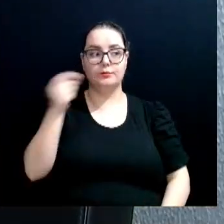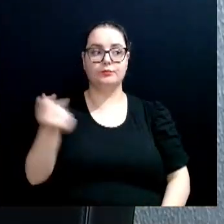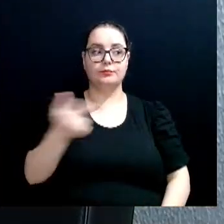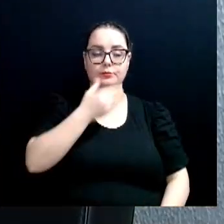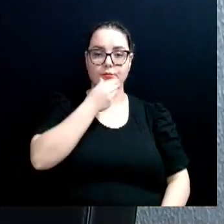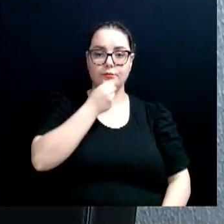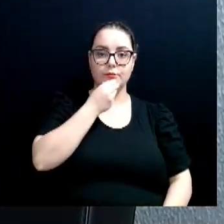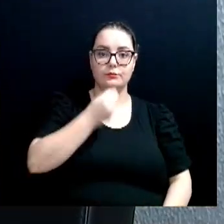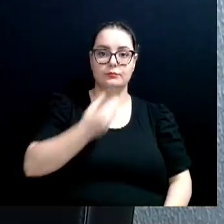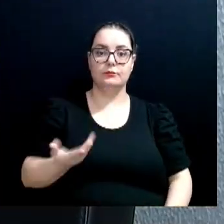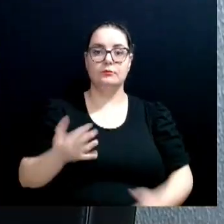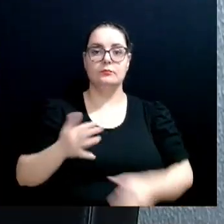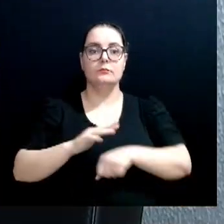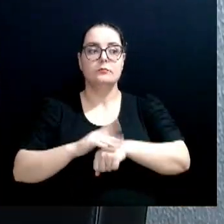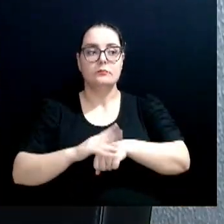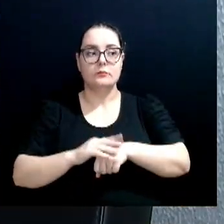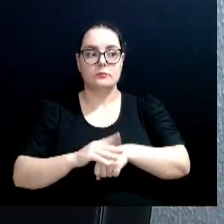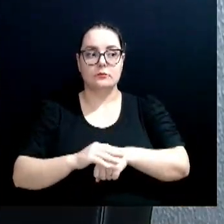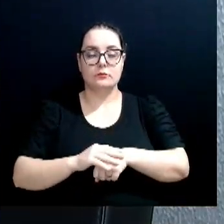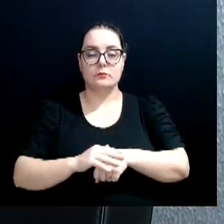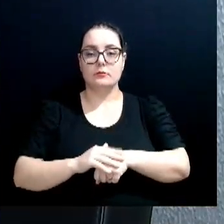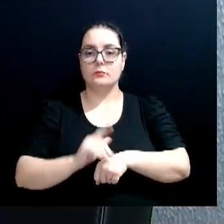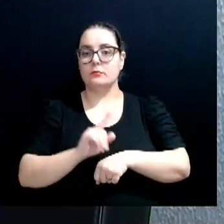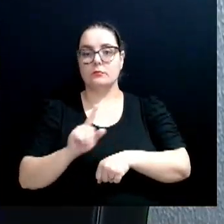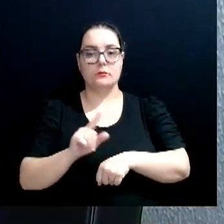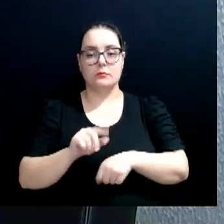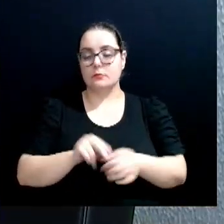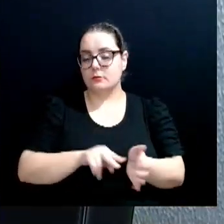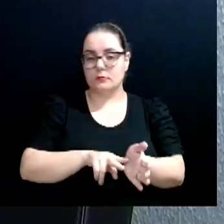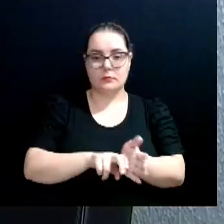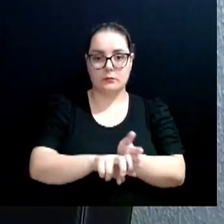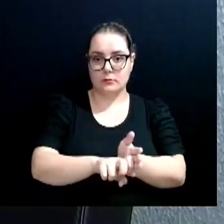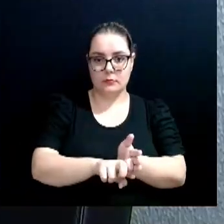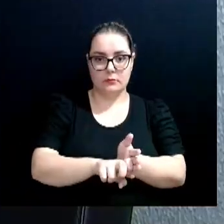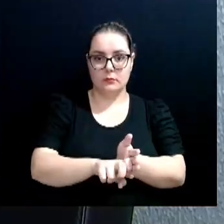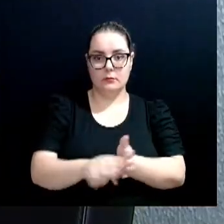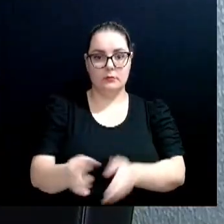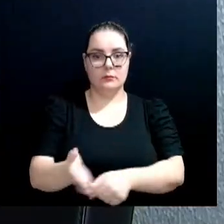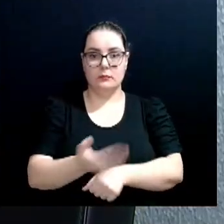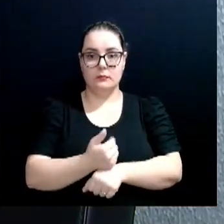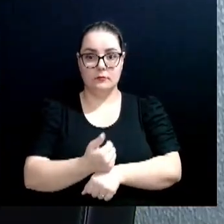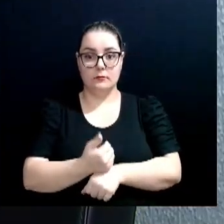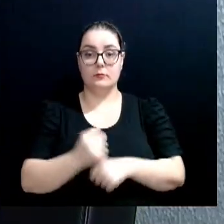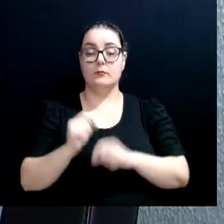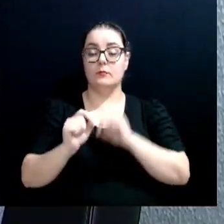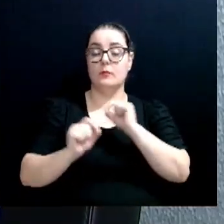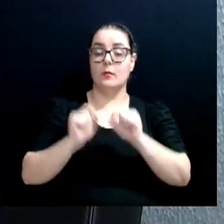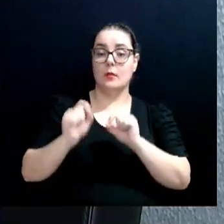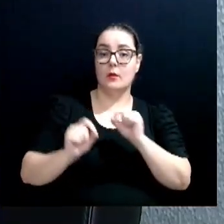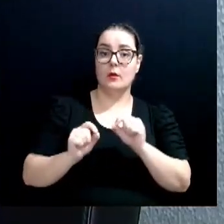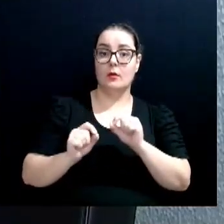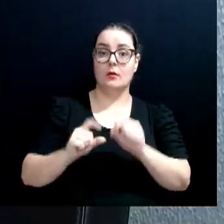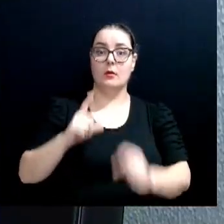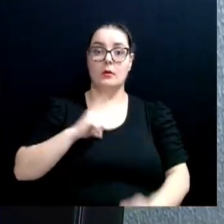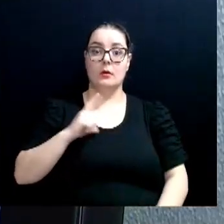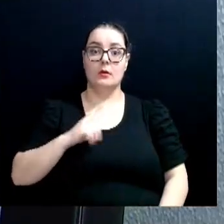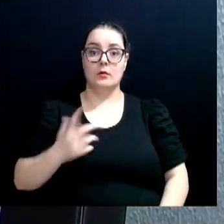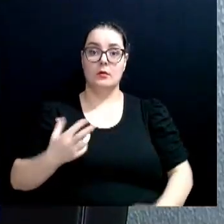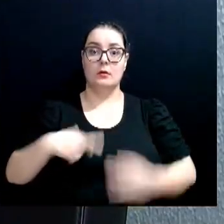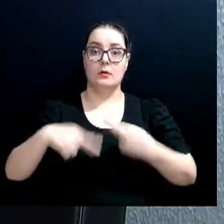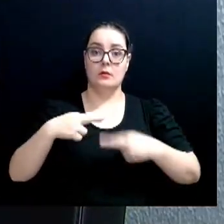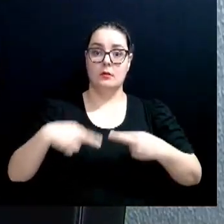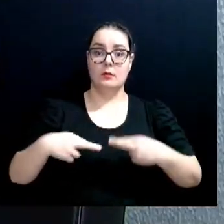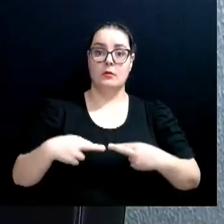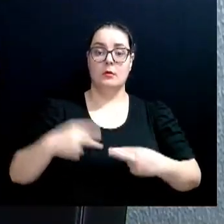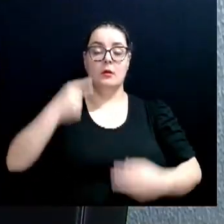doença, ela não é diagnosticada precocemente. Então o que a gente tem em termos de intenção nesse